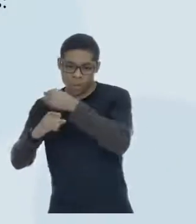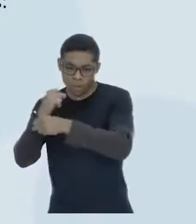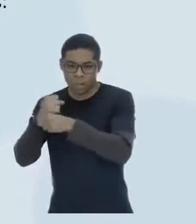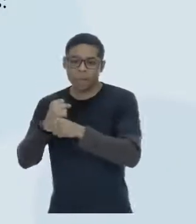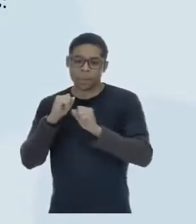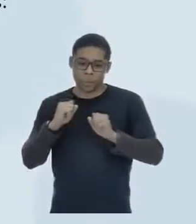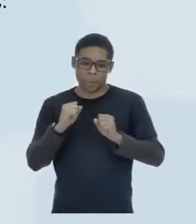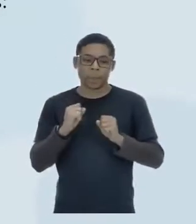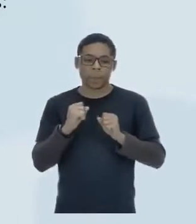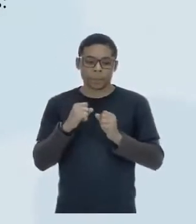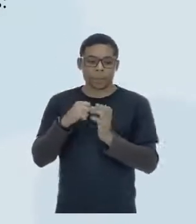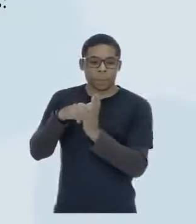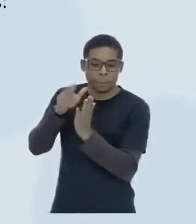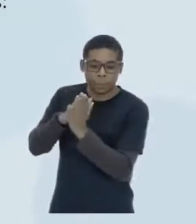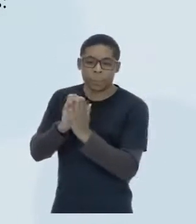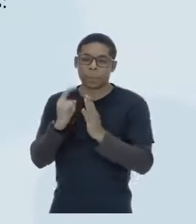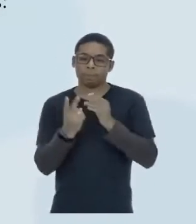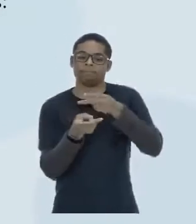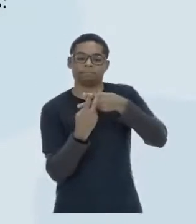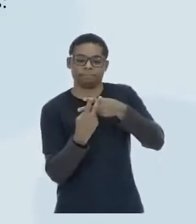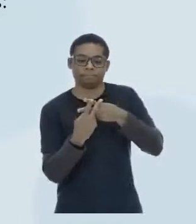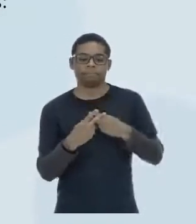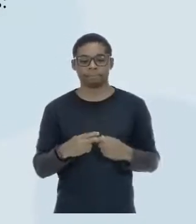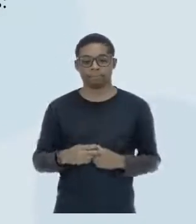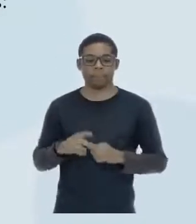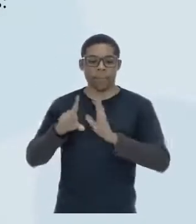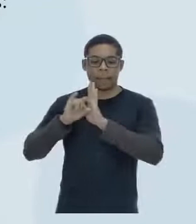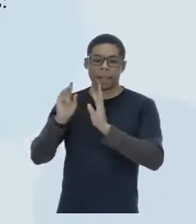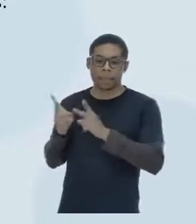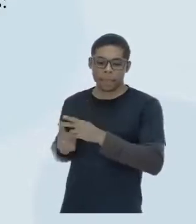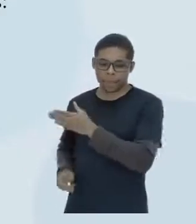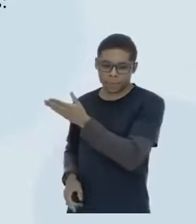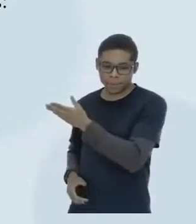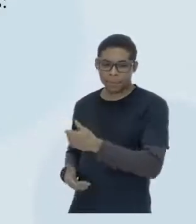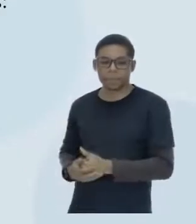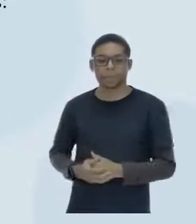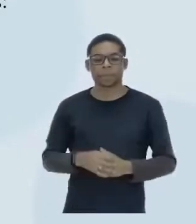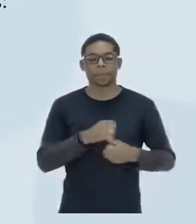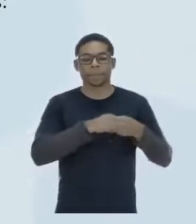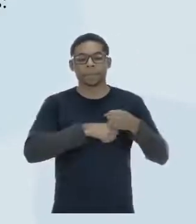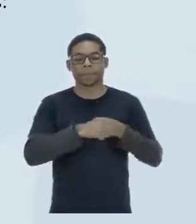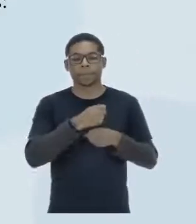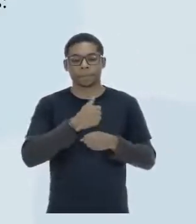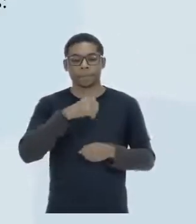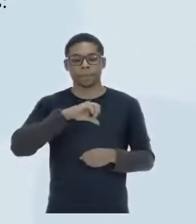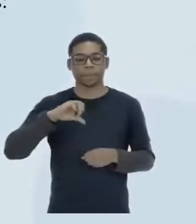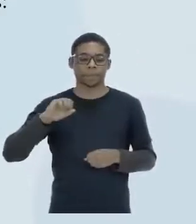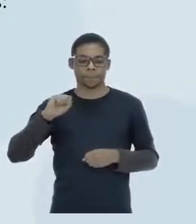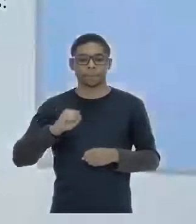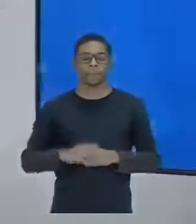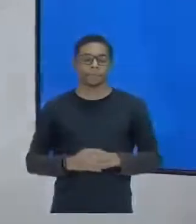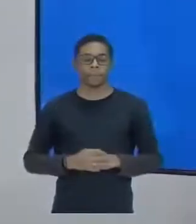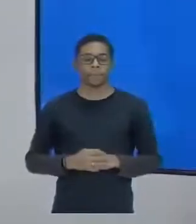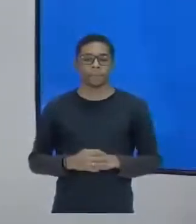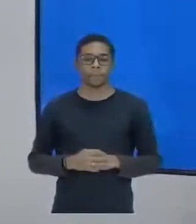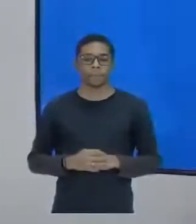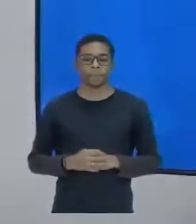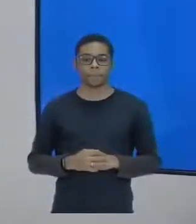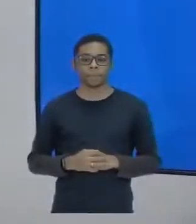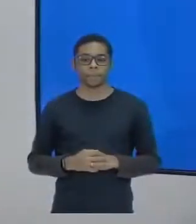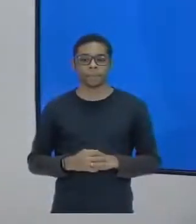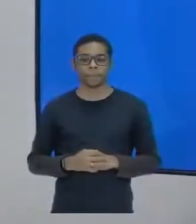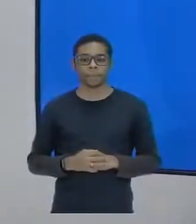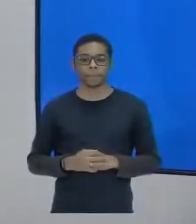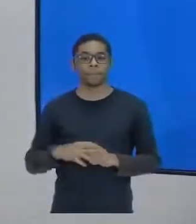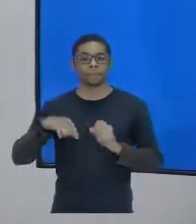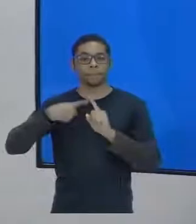1998. Apresentei uma imagem, apresentei um texto, que é um texto de lei, uma lei de 1998. Certo? Mais